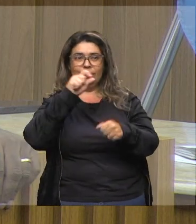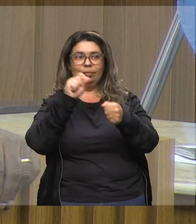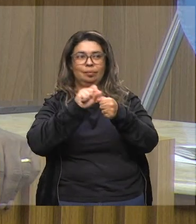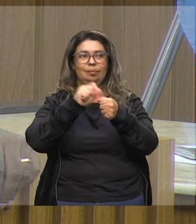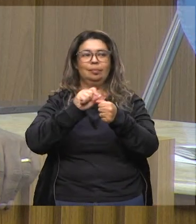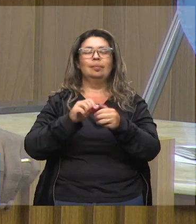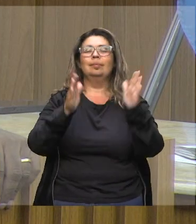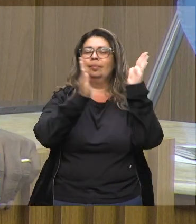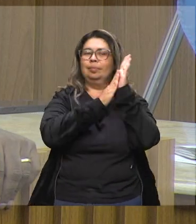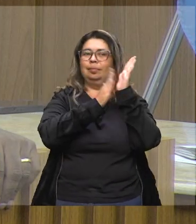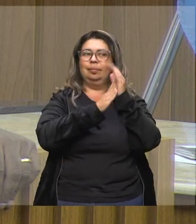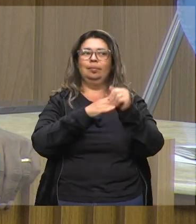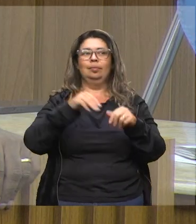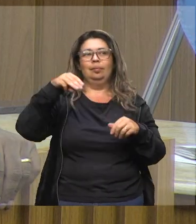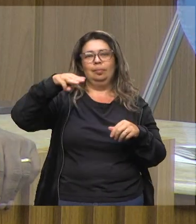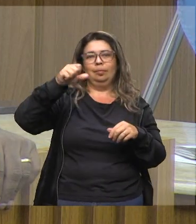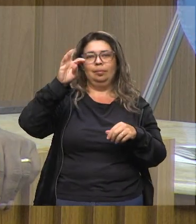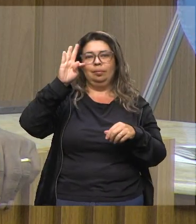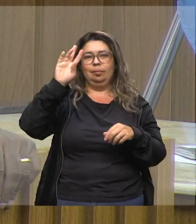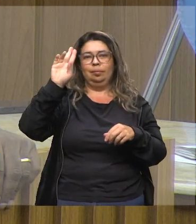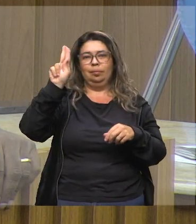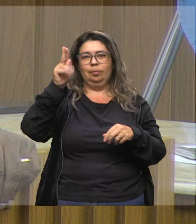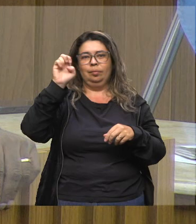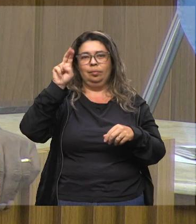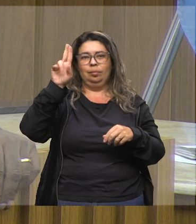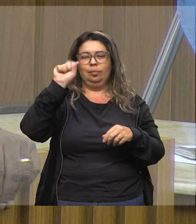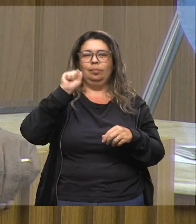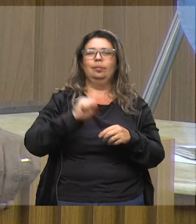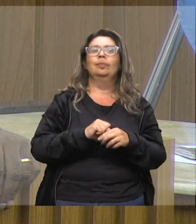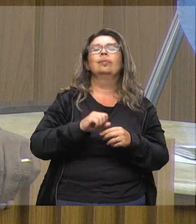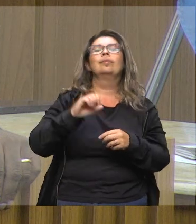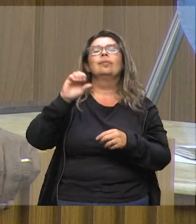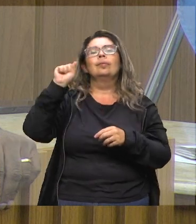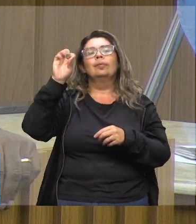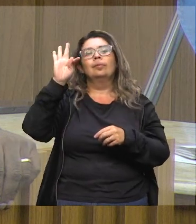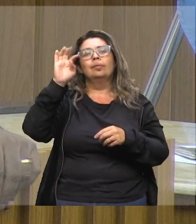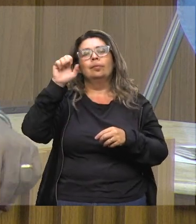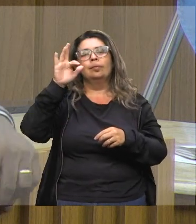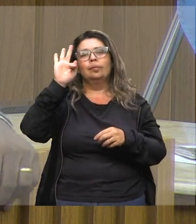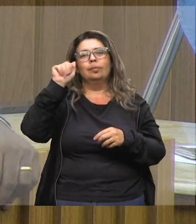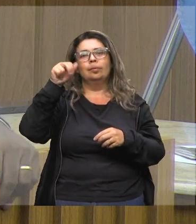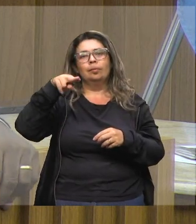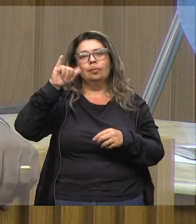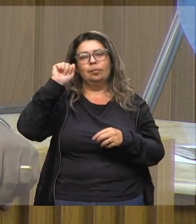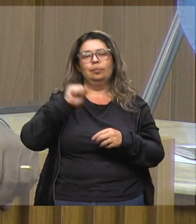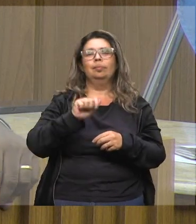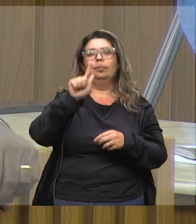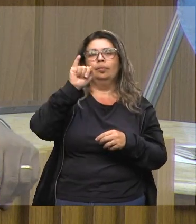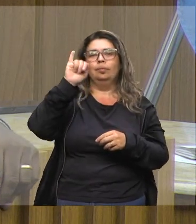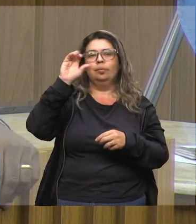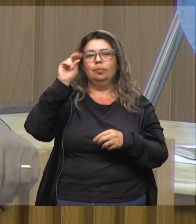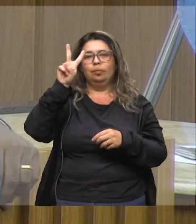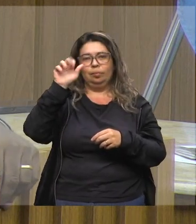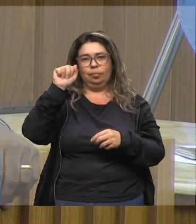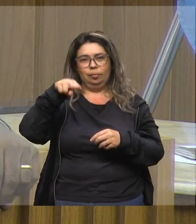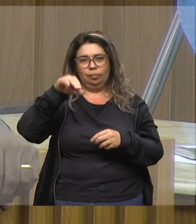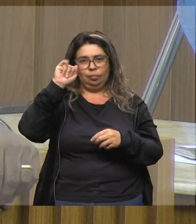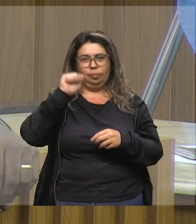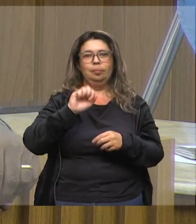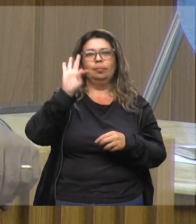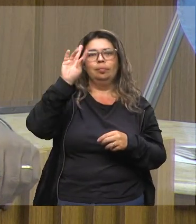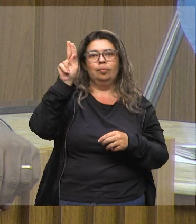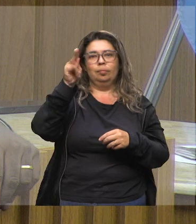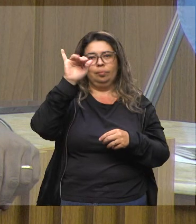parabéns né, ao Matheus, ao Stephanie, Giovanni, o Tiago, né, Ana Ali, toda a equipe, né, o